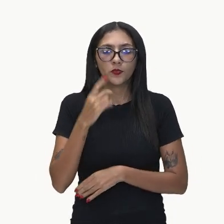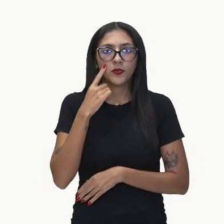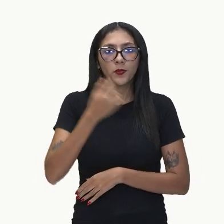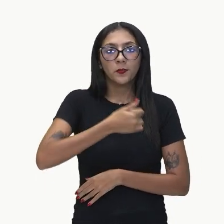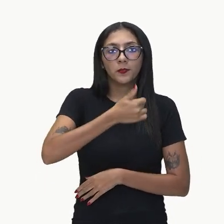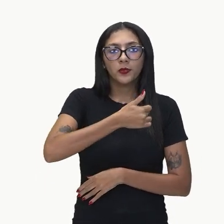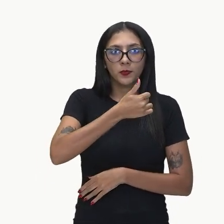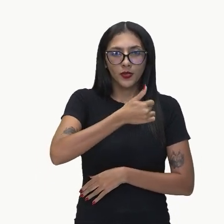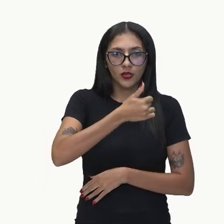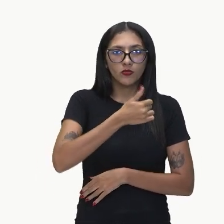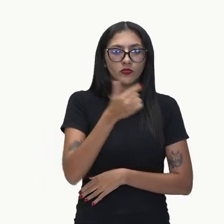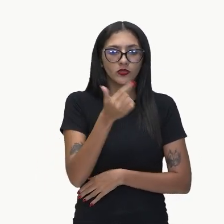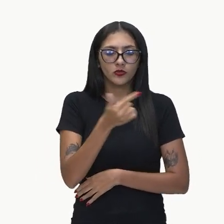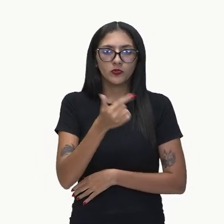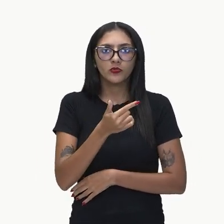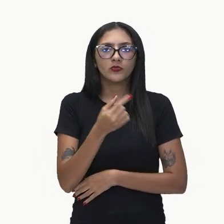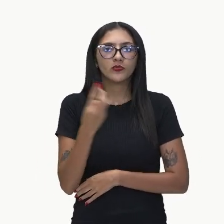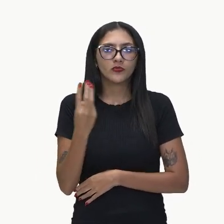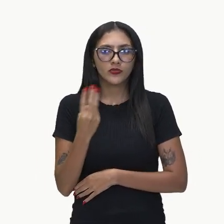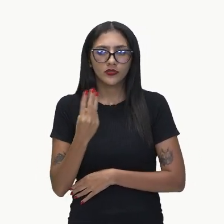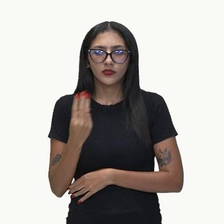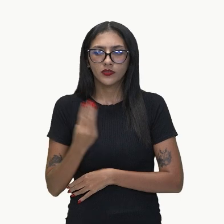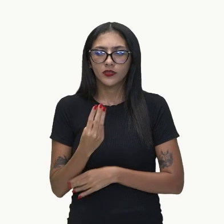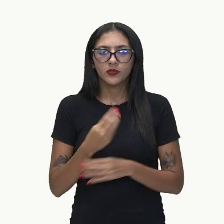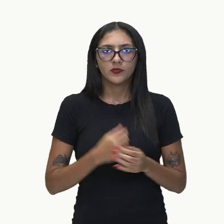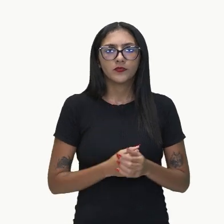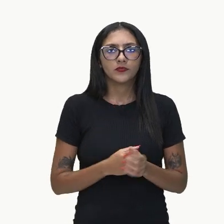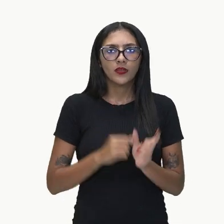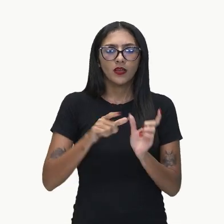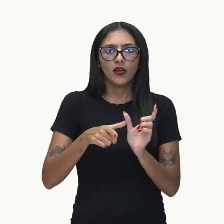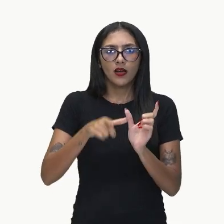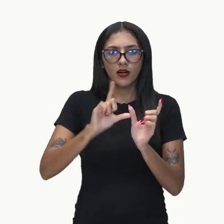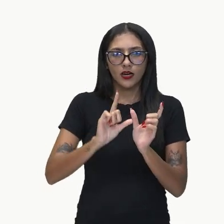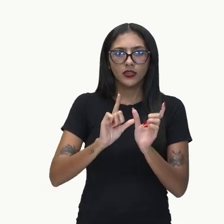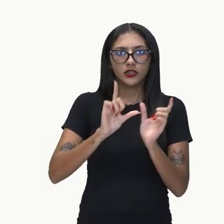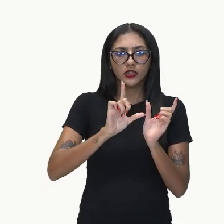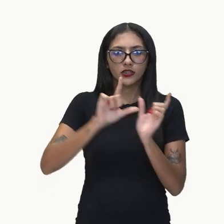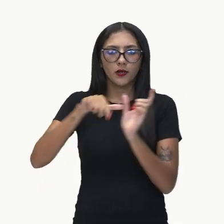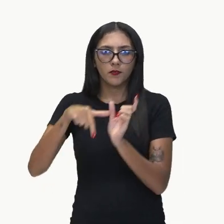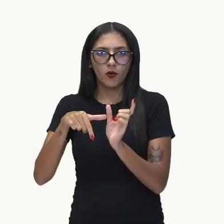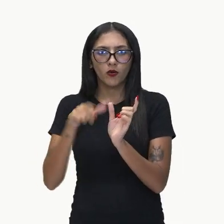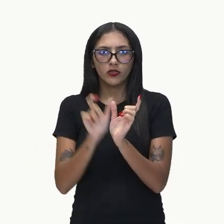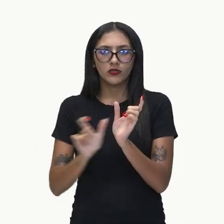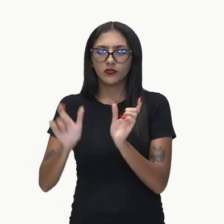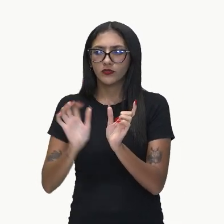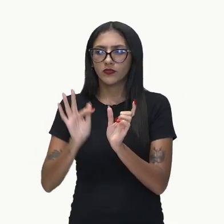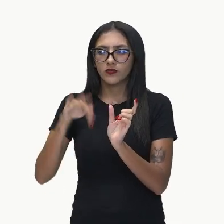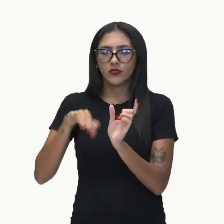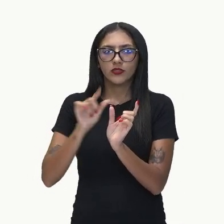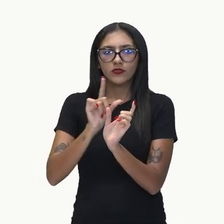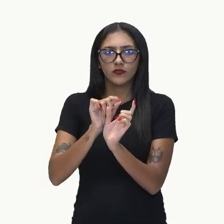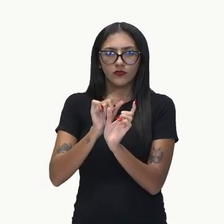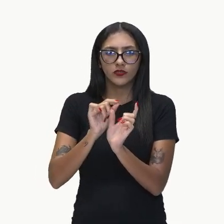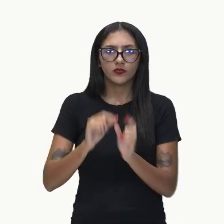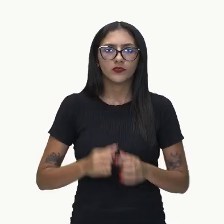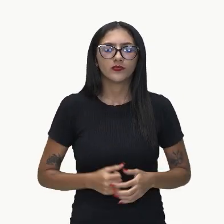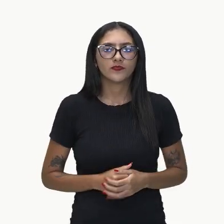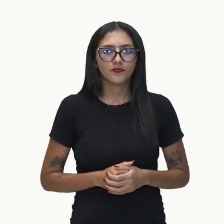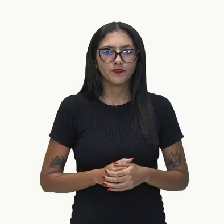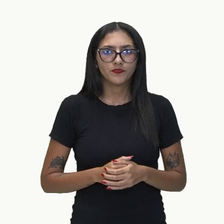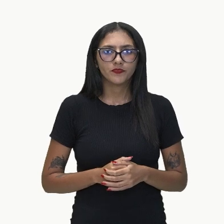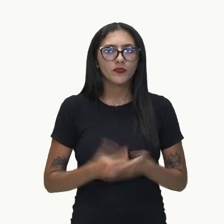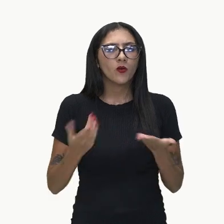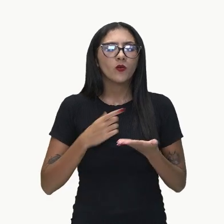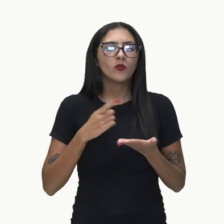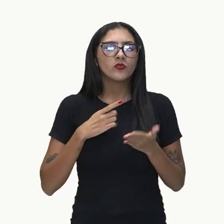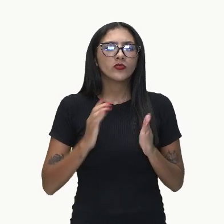Prefixo, infixo e sufixo. Como aqui nós estamos trabalhando com o